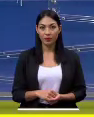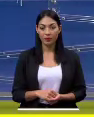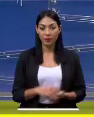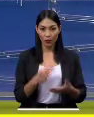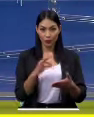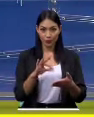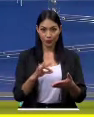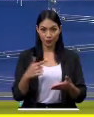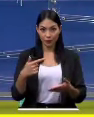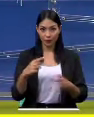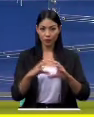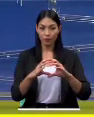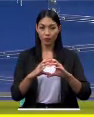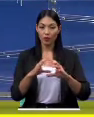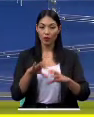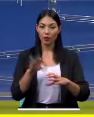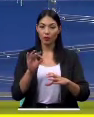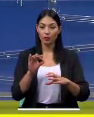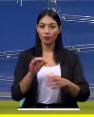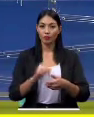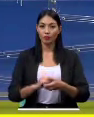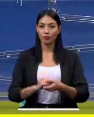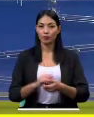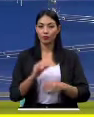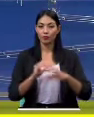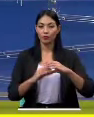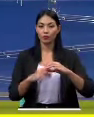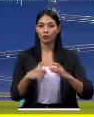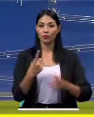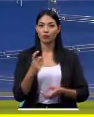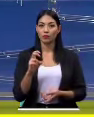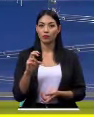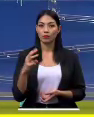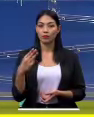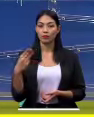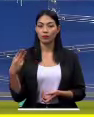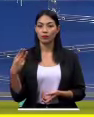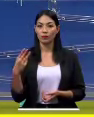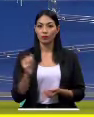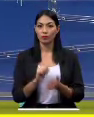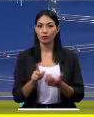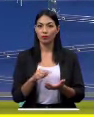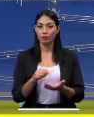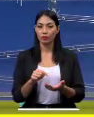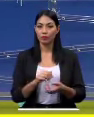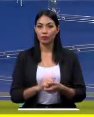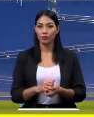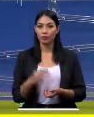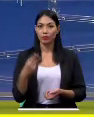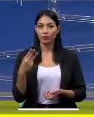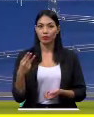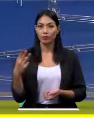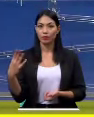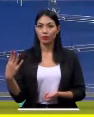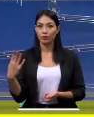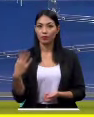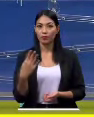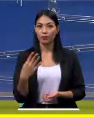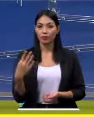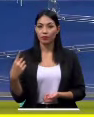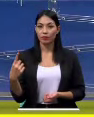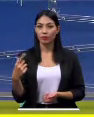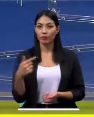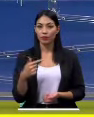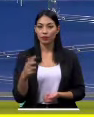Vamos confirmar as 7 dezenas sorteadas no concurso 1533 da Time Mania. Confira comigo. 34,